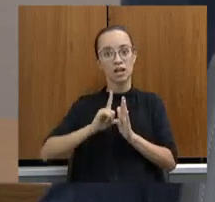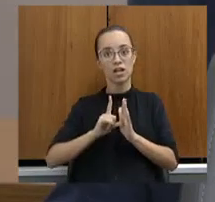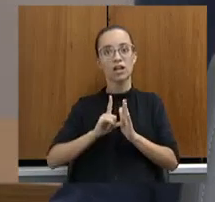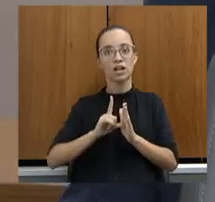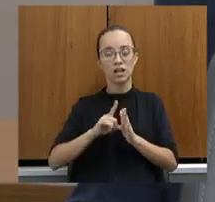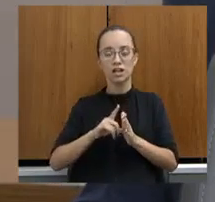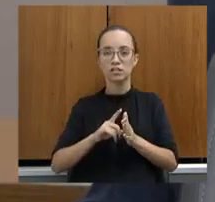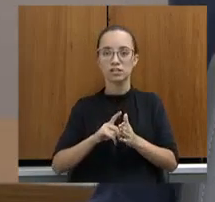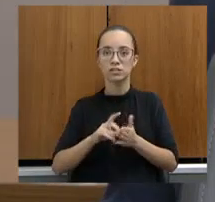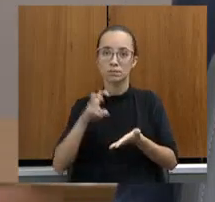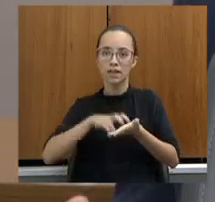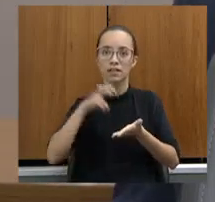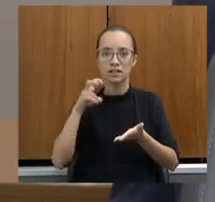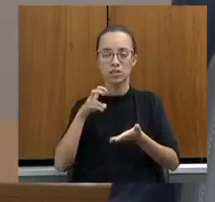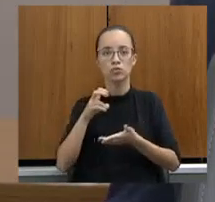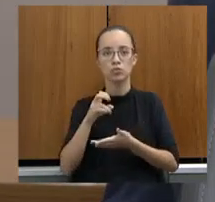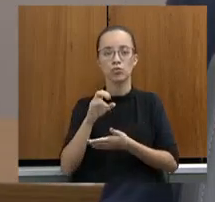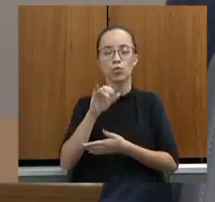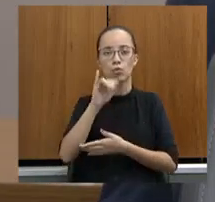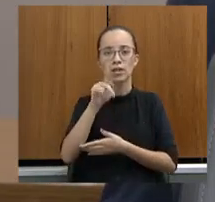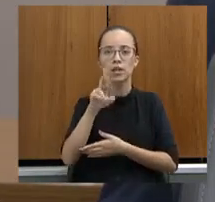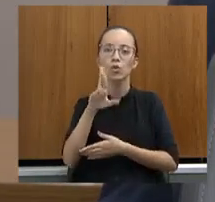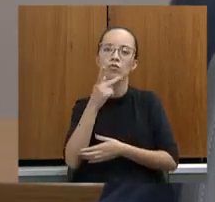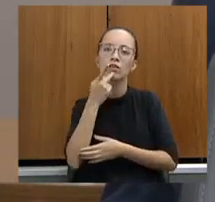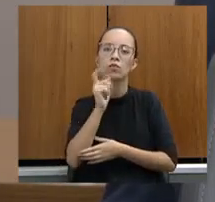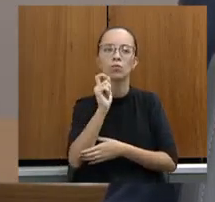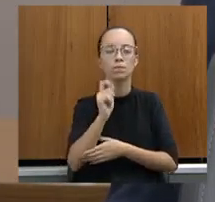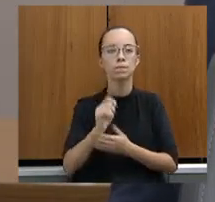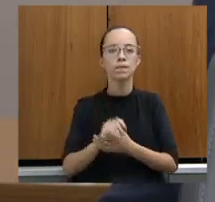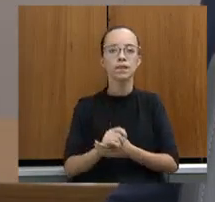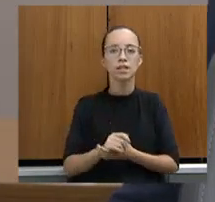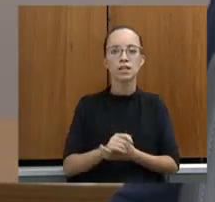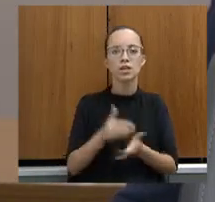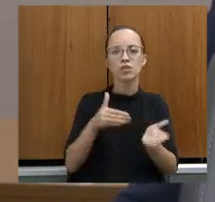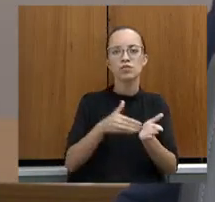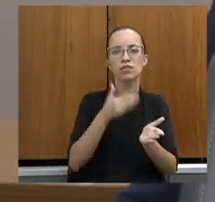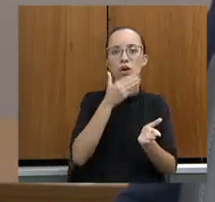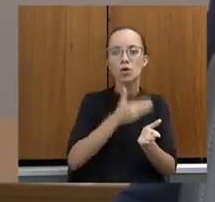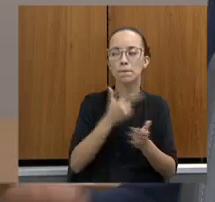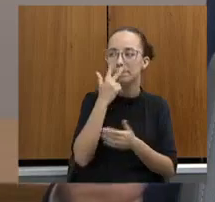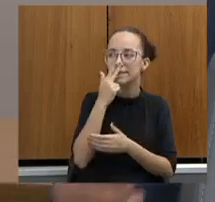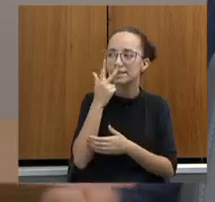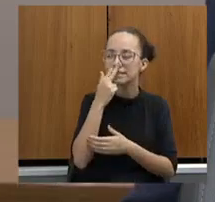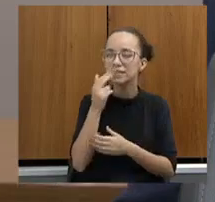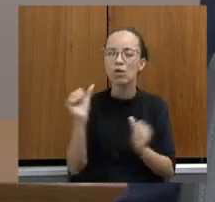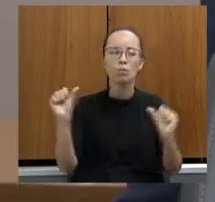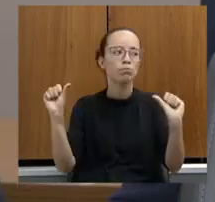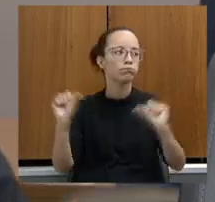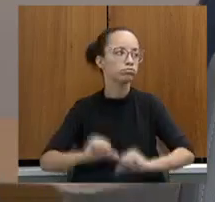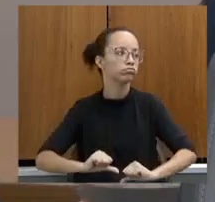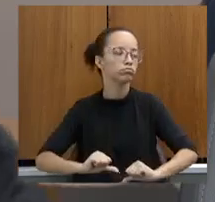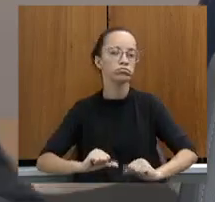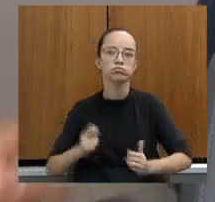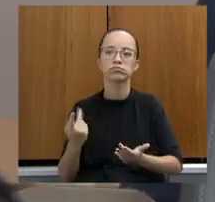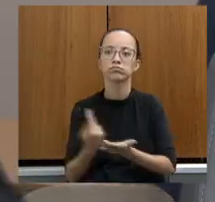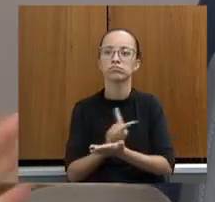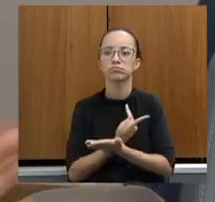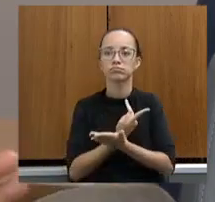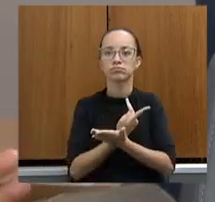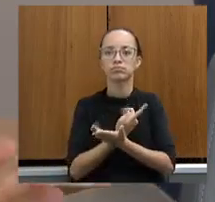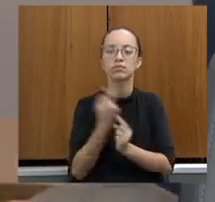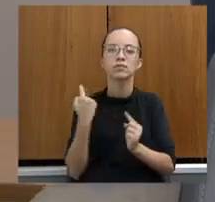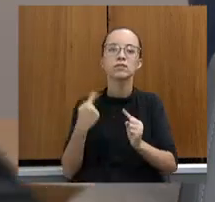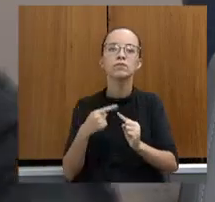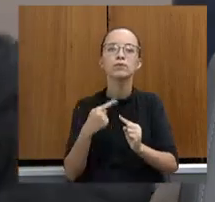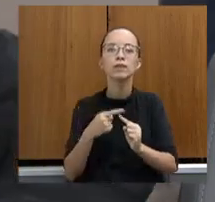secretário Igor falava que até então fim de ano parecia fim do mundo a pauta principal era dentre elas